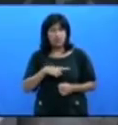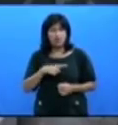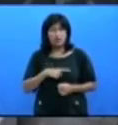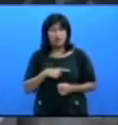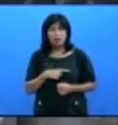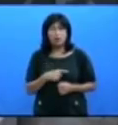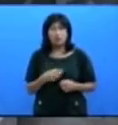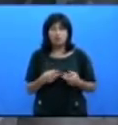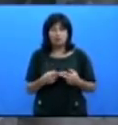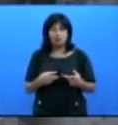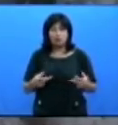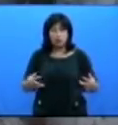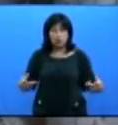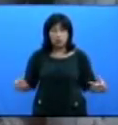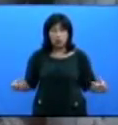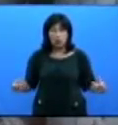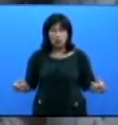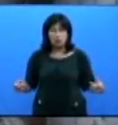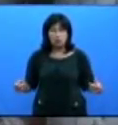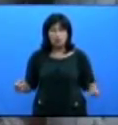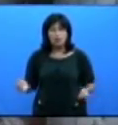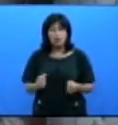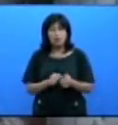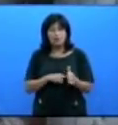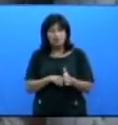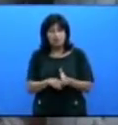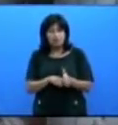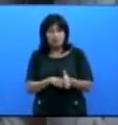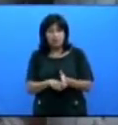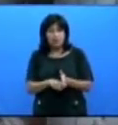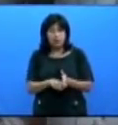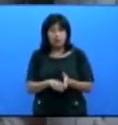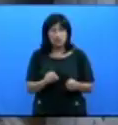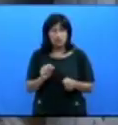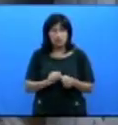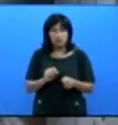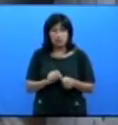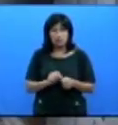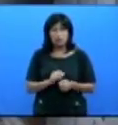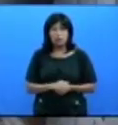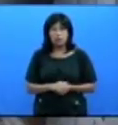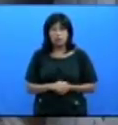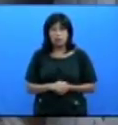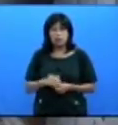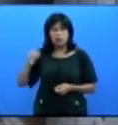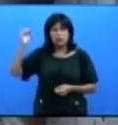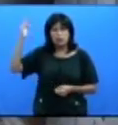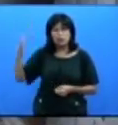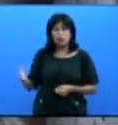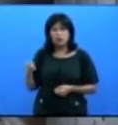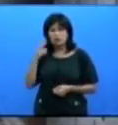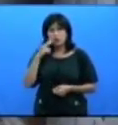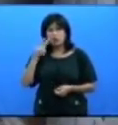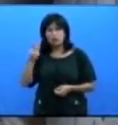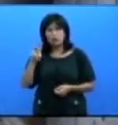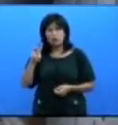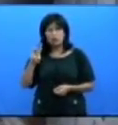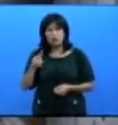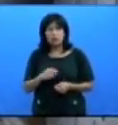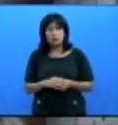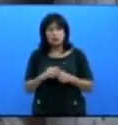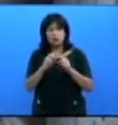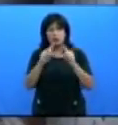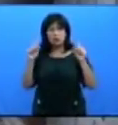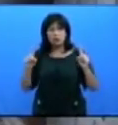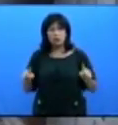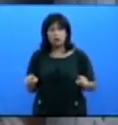de braquiterapia e o que eles chamam de 3D. Essas paredes que vocês veem aí do lado, esses